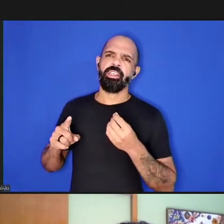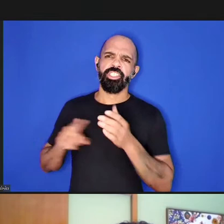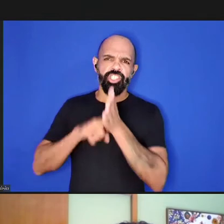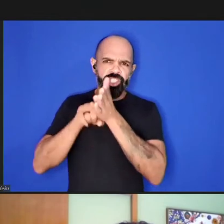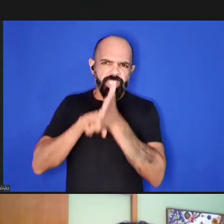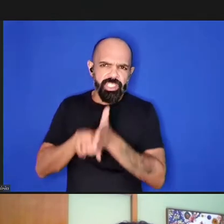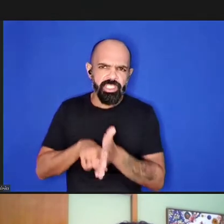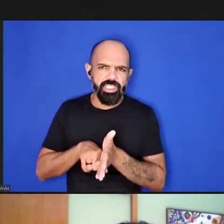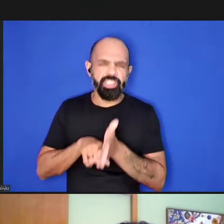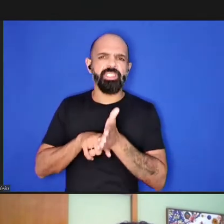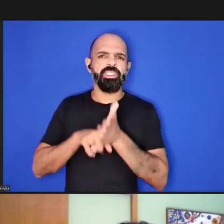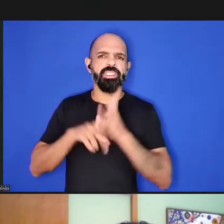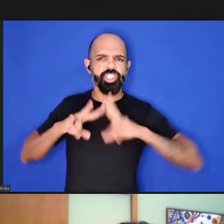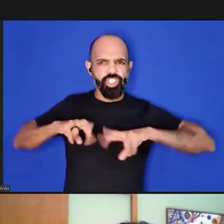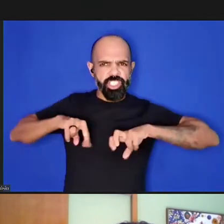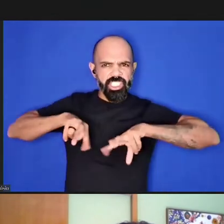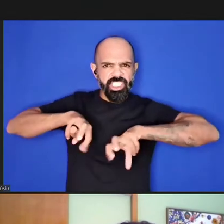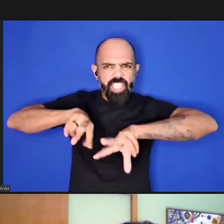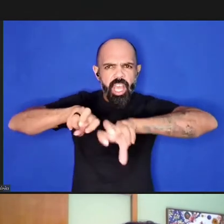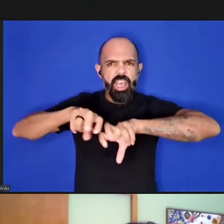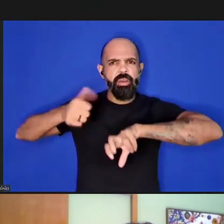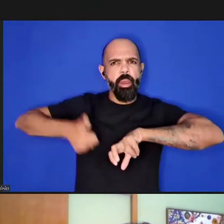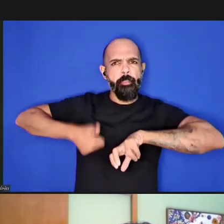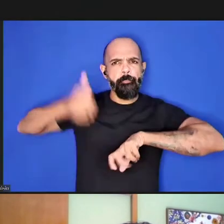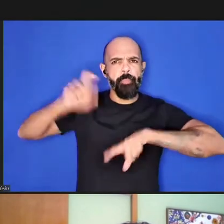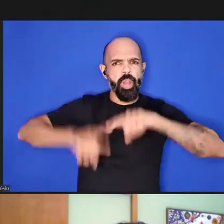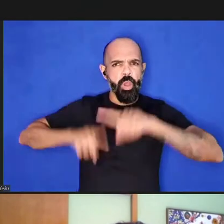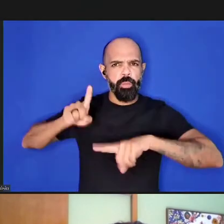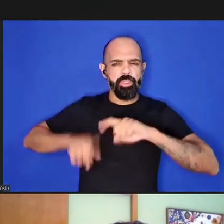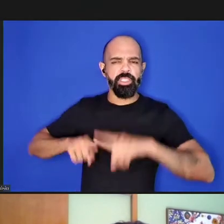de examinação para examinar melhor os nossos objetos.